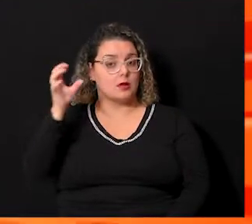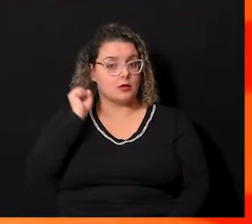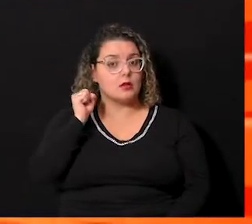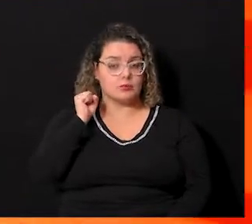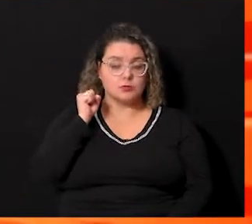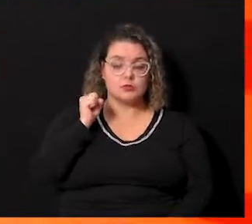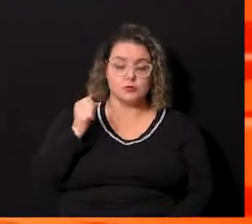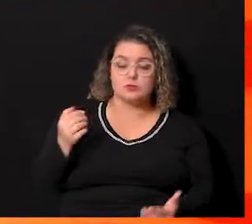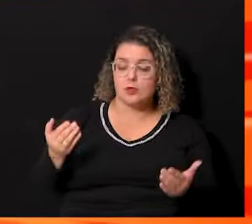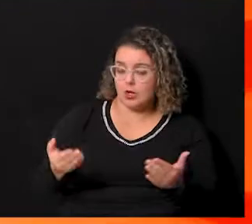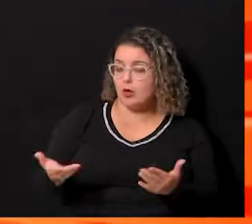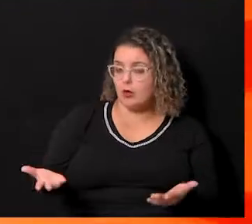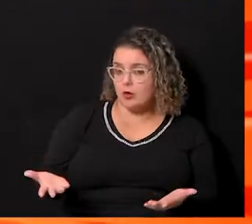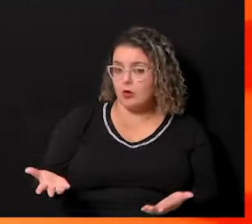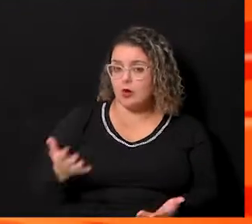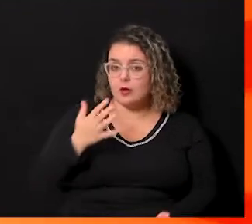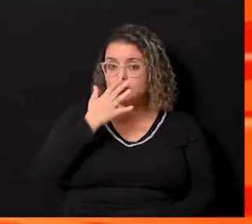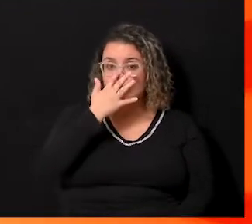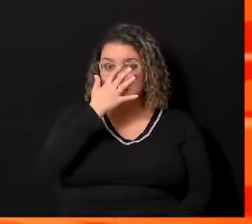nos ouvindo agora, né?